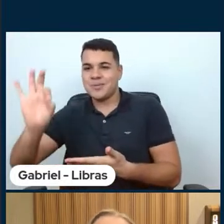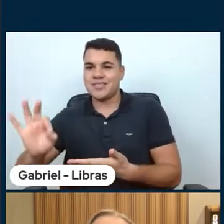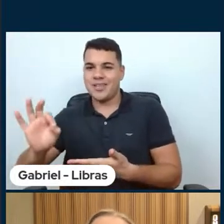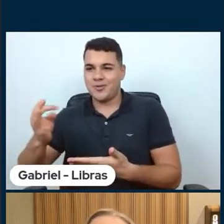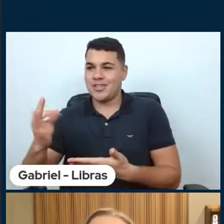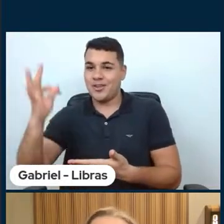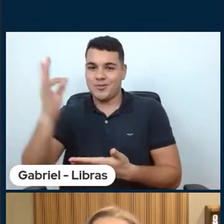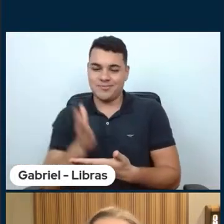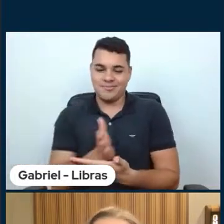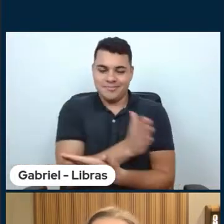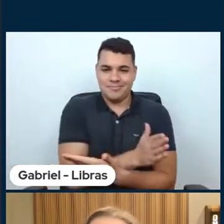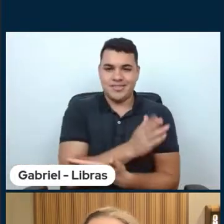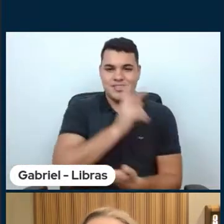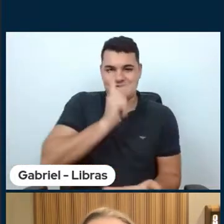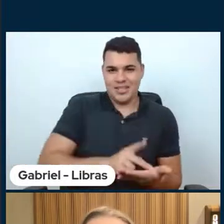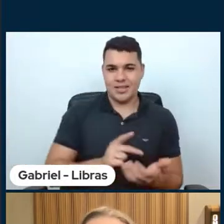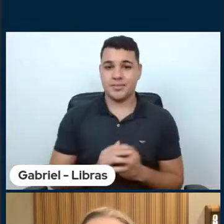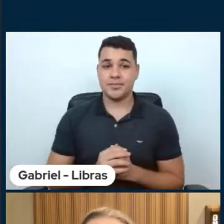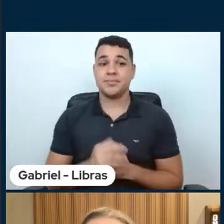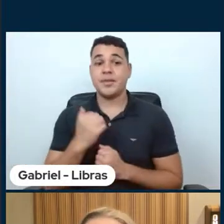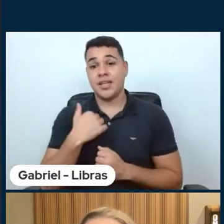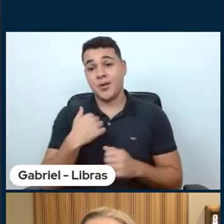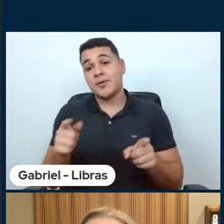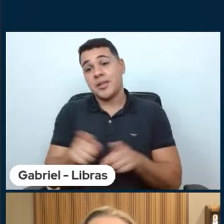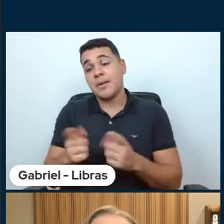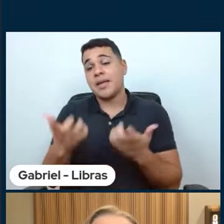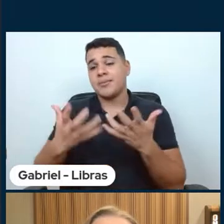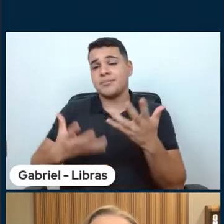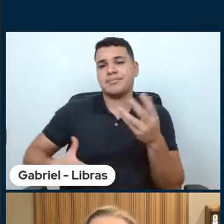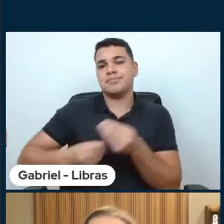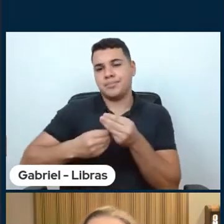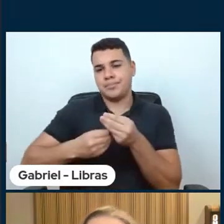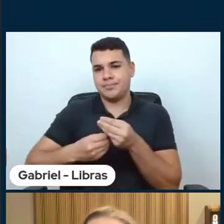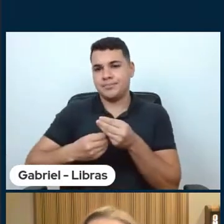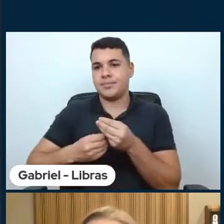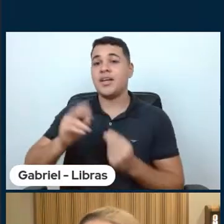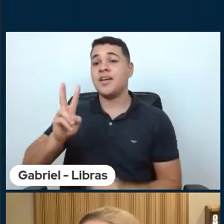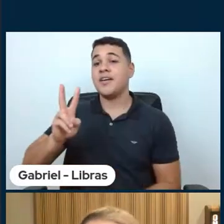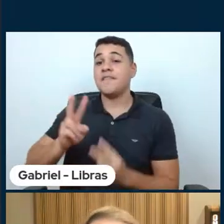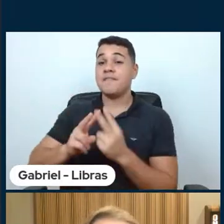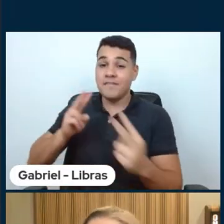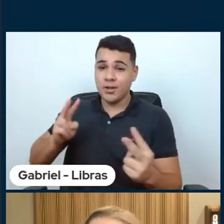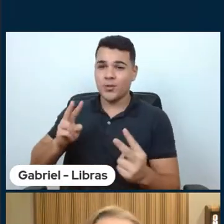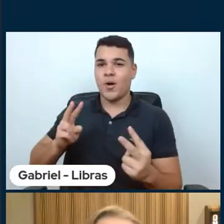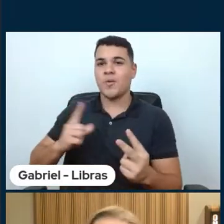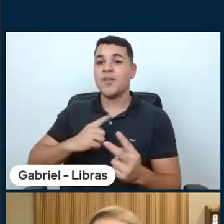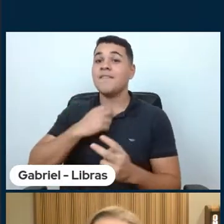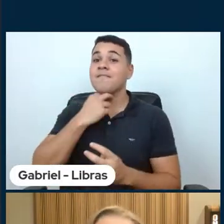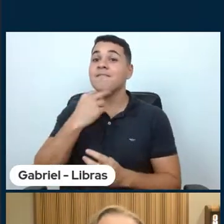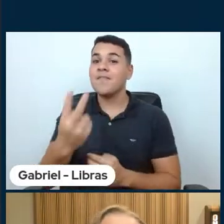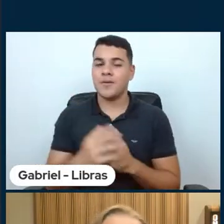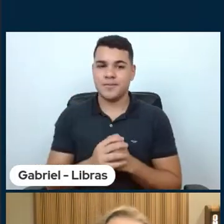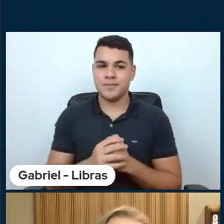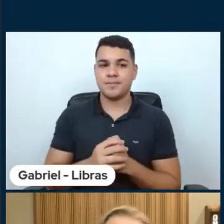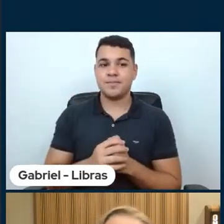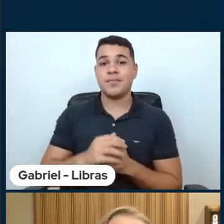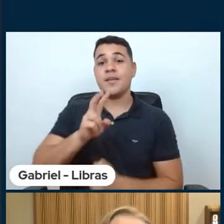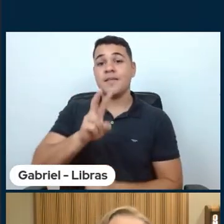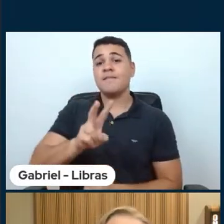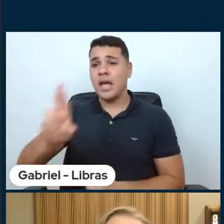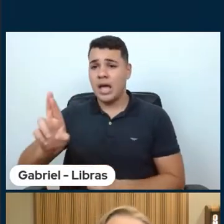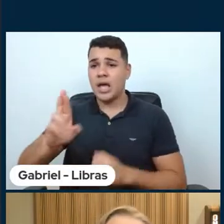uma experiência em VR sem áudio adequado impossibilitem a emissão não Da gente traz